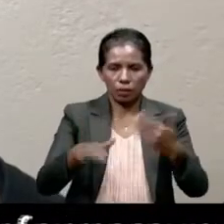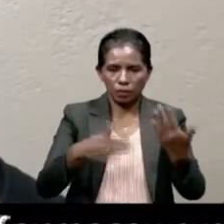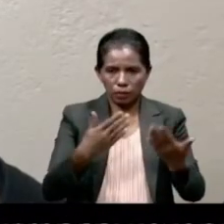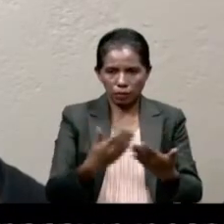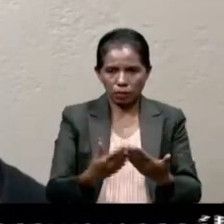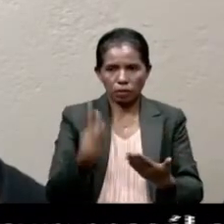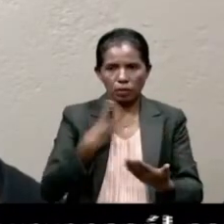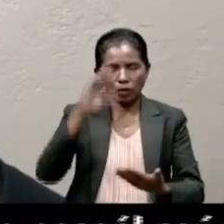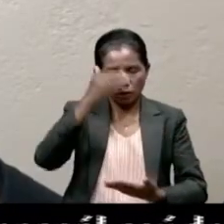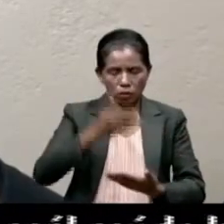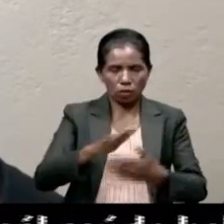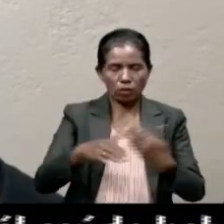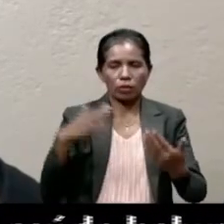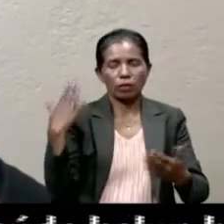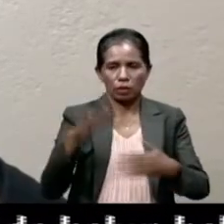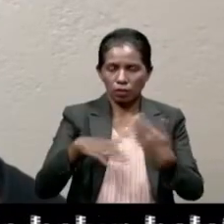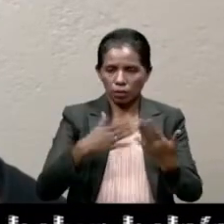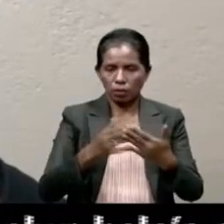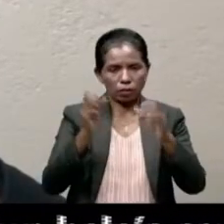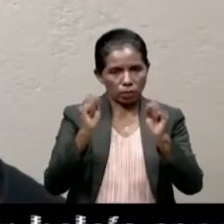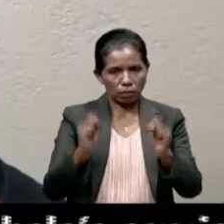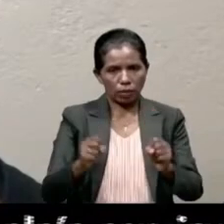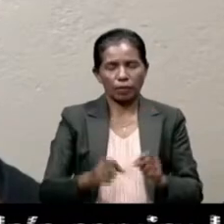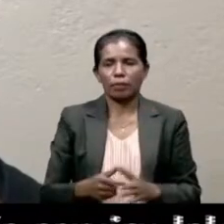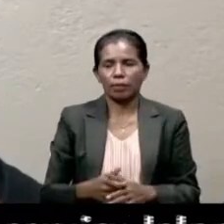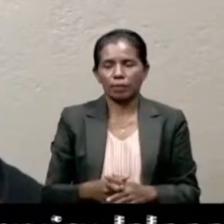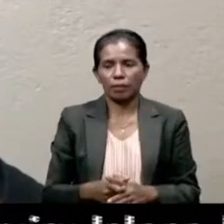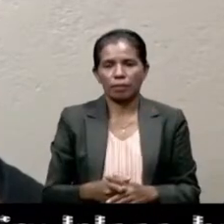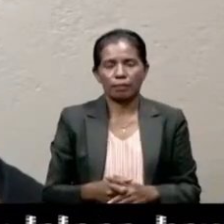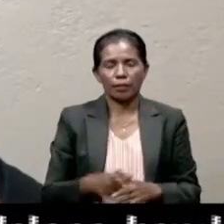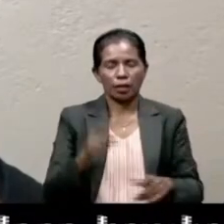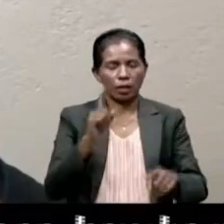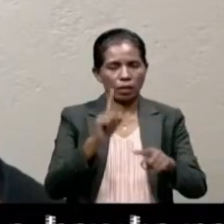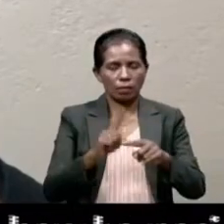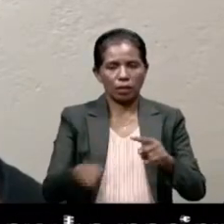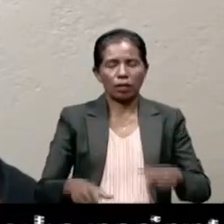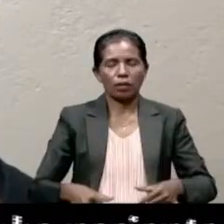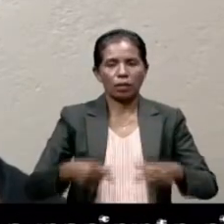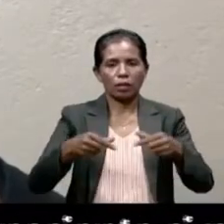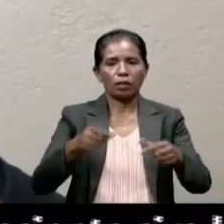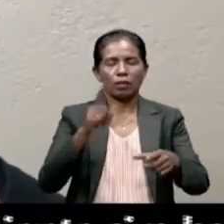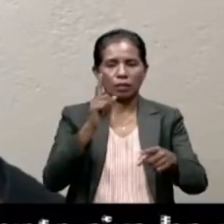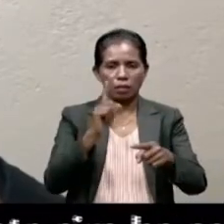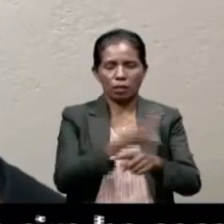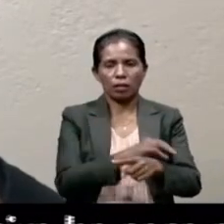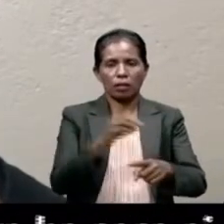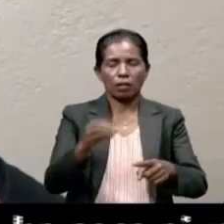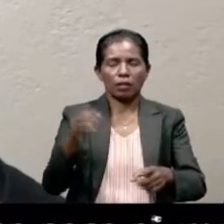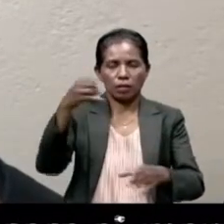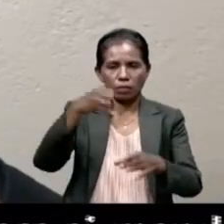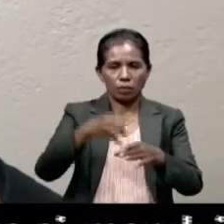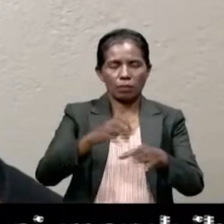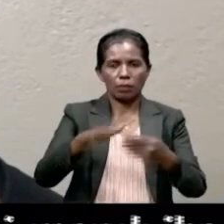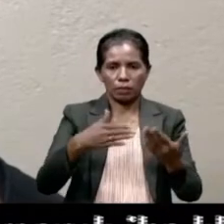o ansira itenia jovens sira tu sira bele a tu la bele influência da mais e no fim bele envolve rebotira